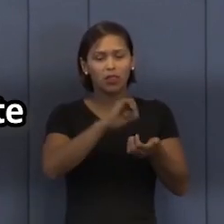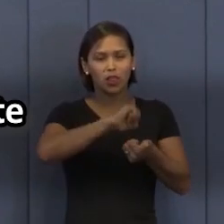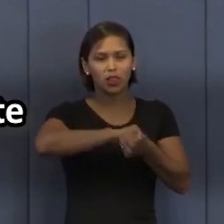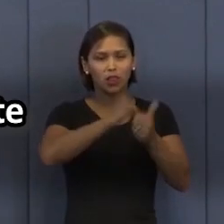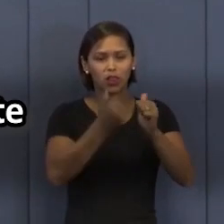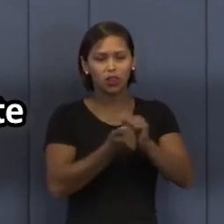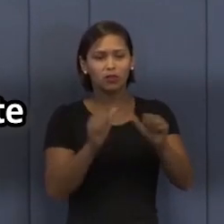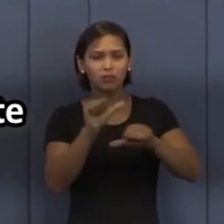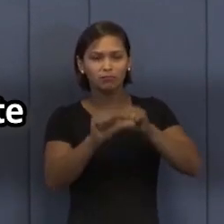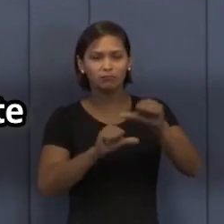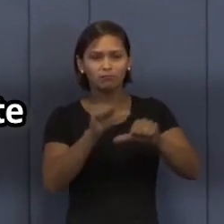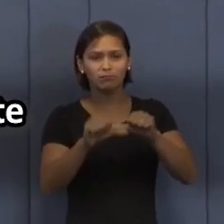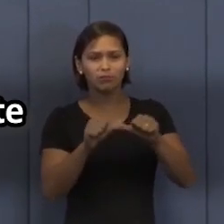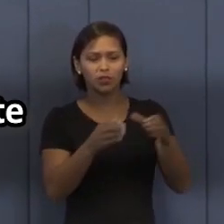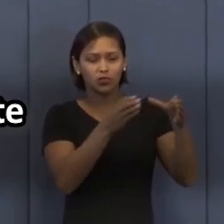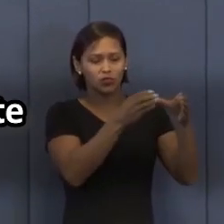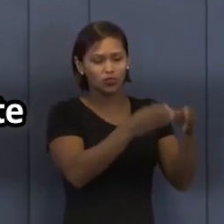inversa